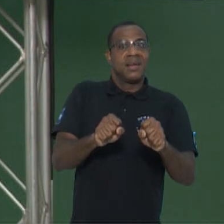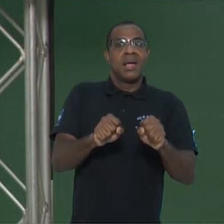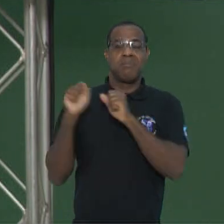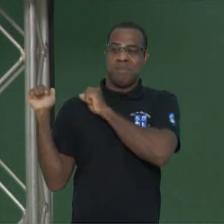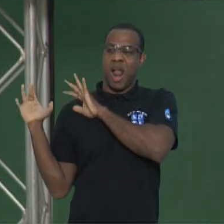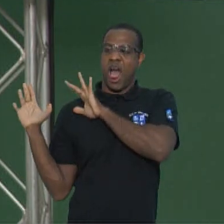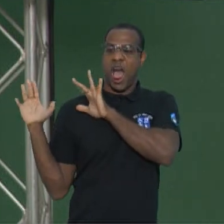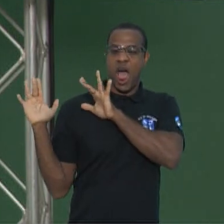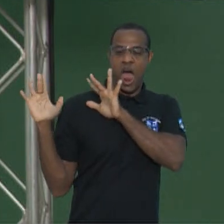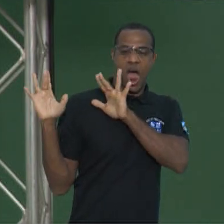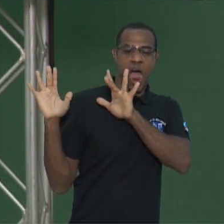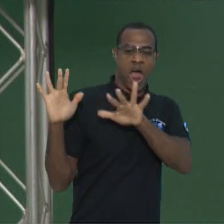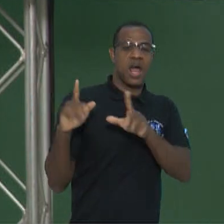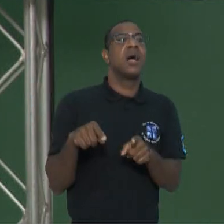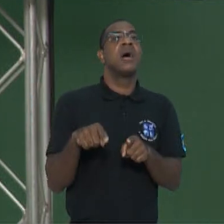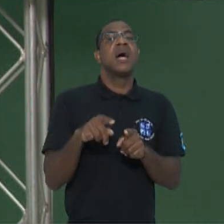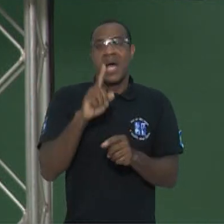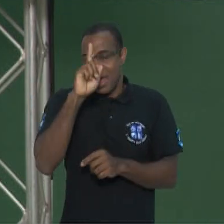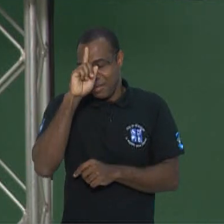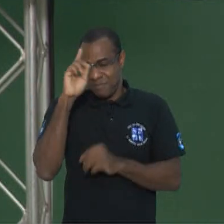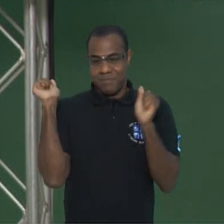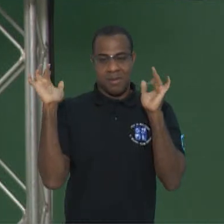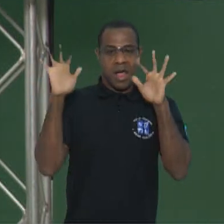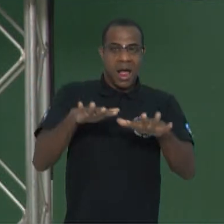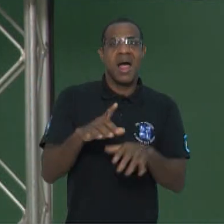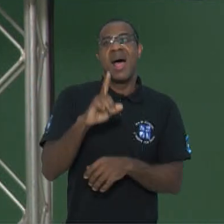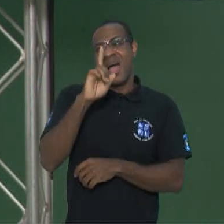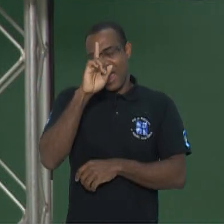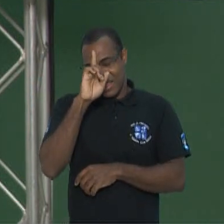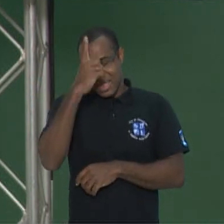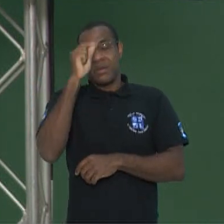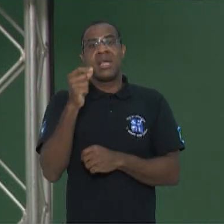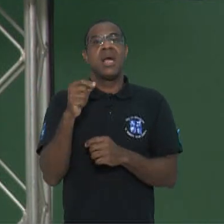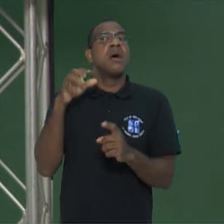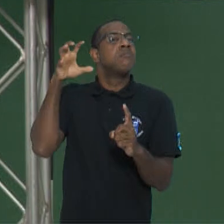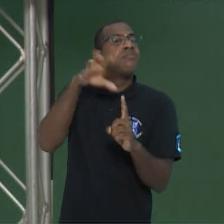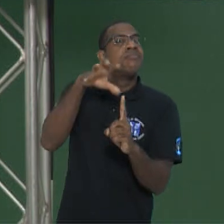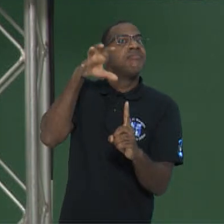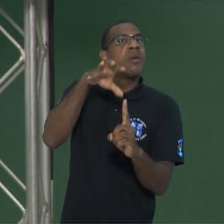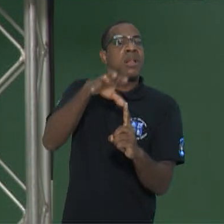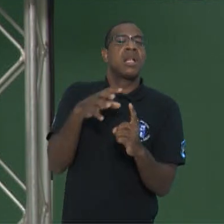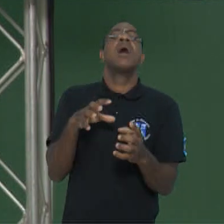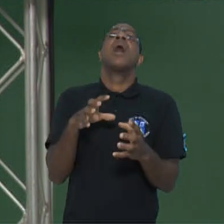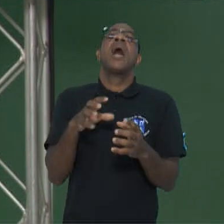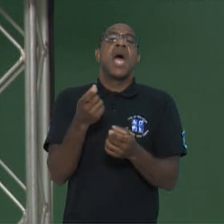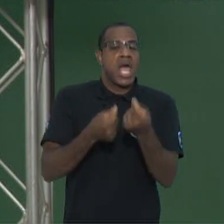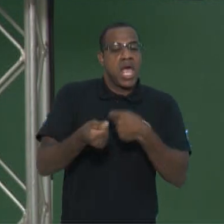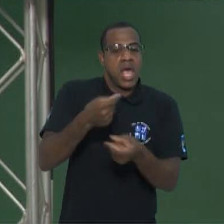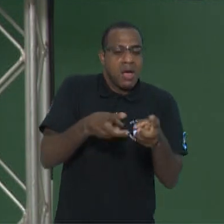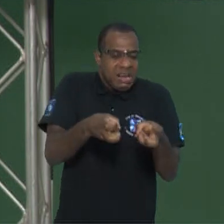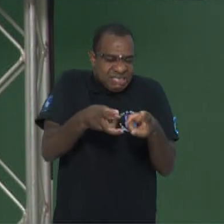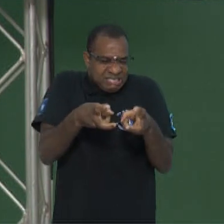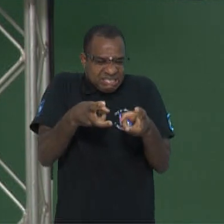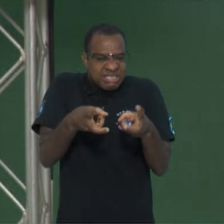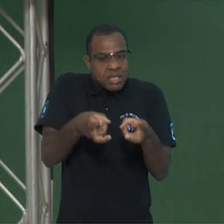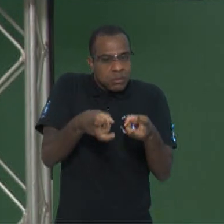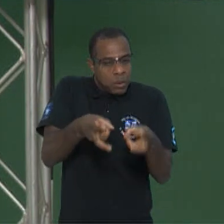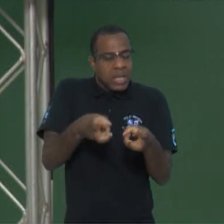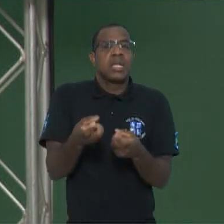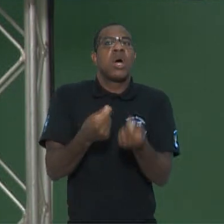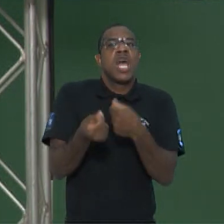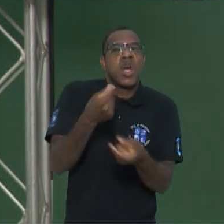bagagem eles trazem a ideia da exploração econômica, do povoamento, mas também da dominação cultural,